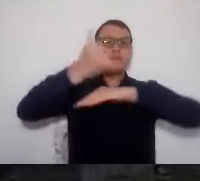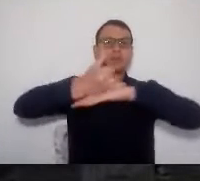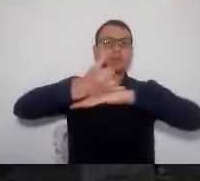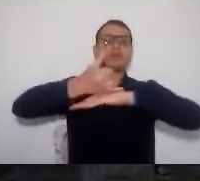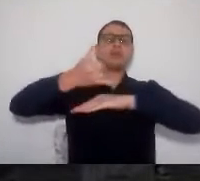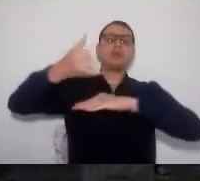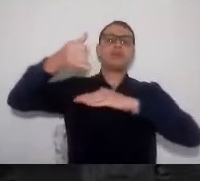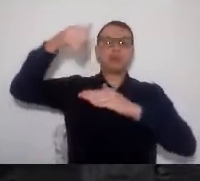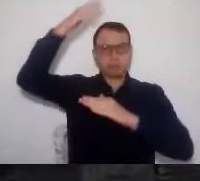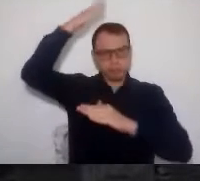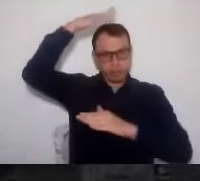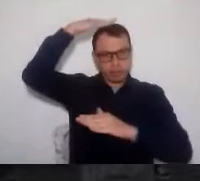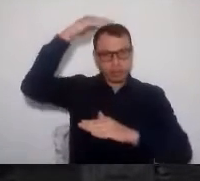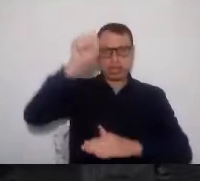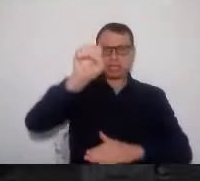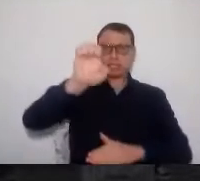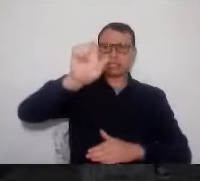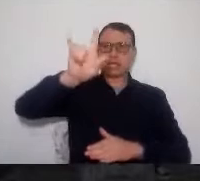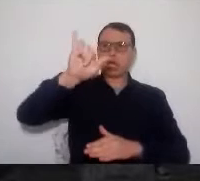presidente.